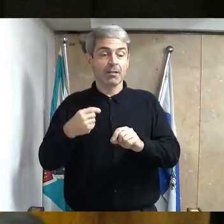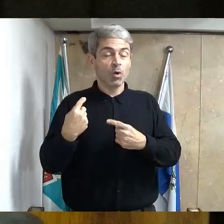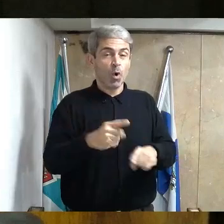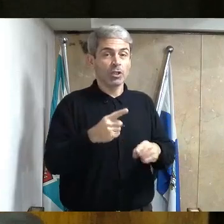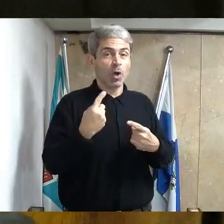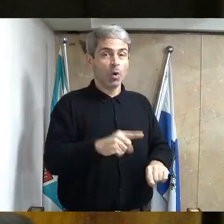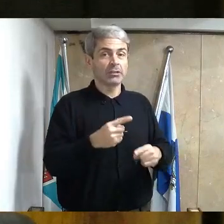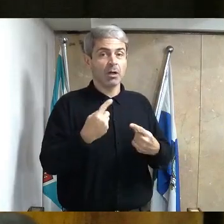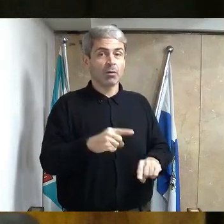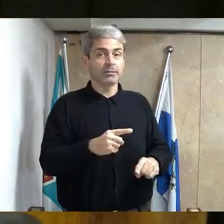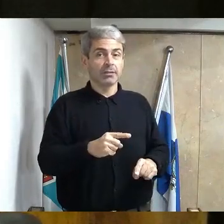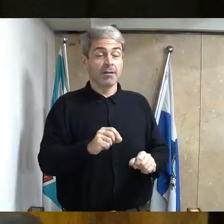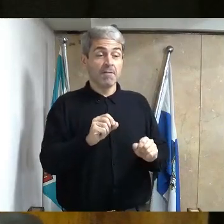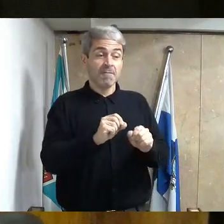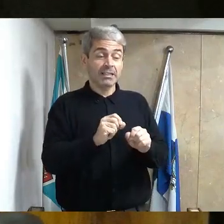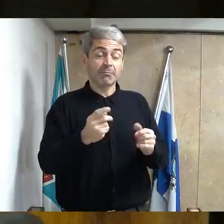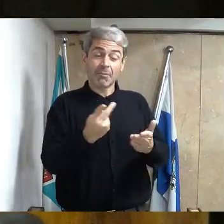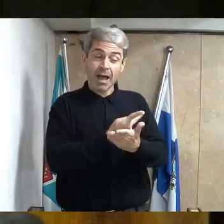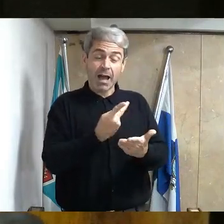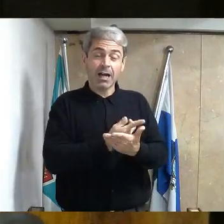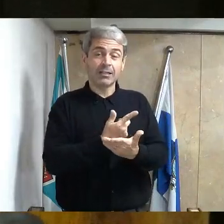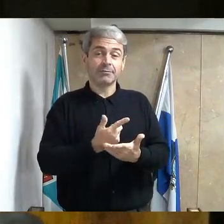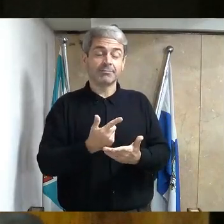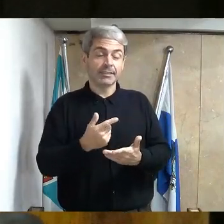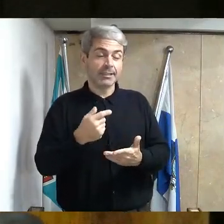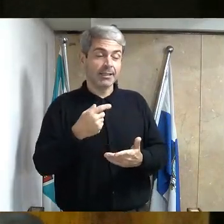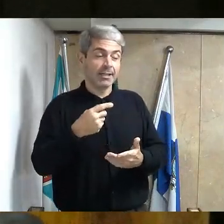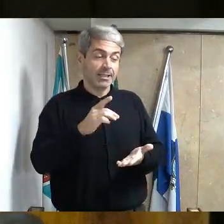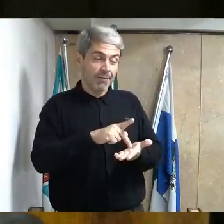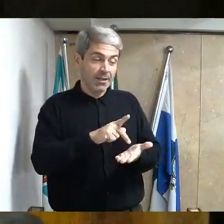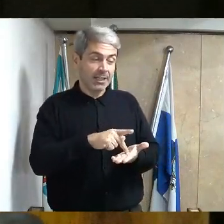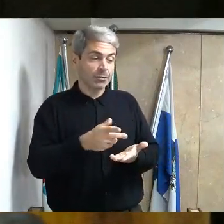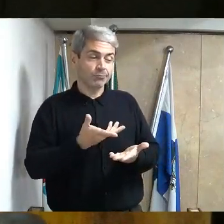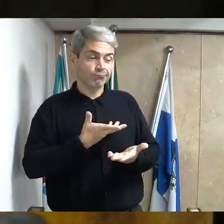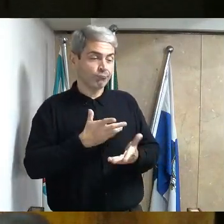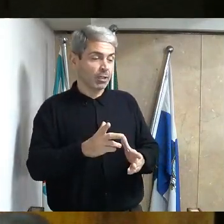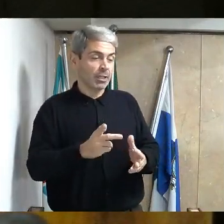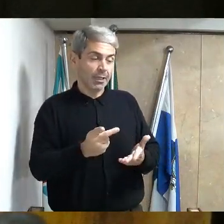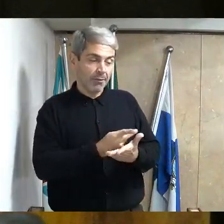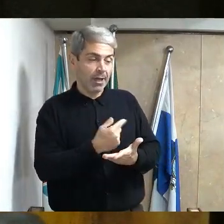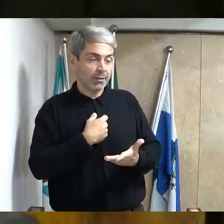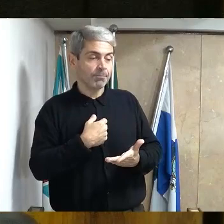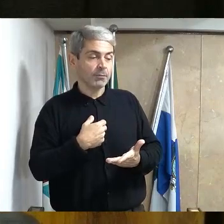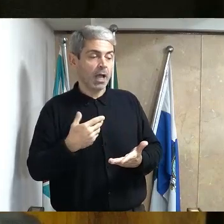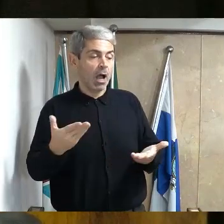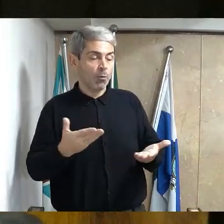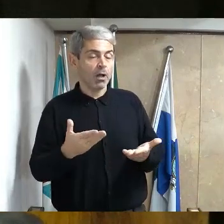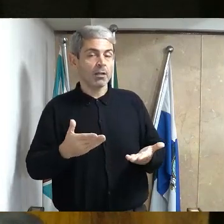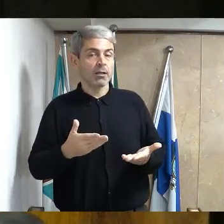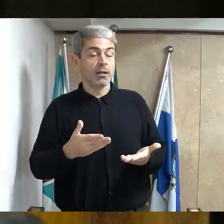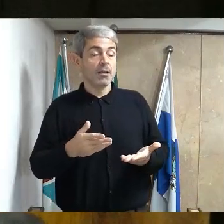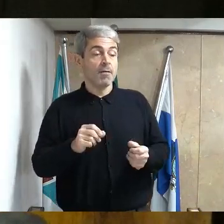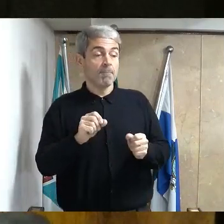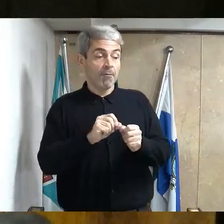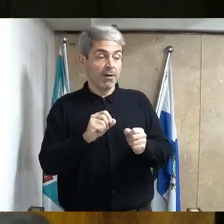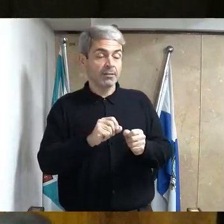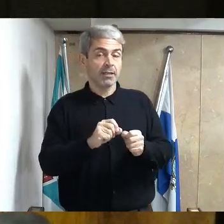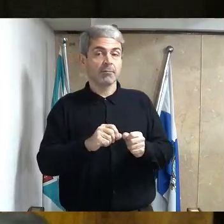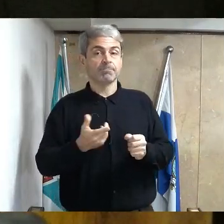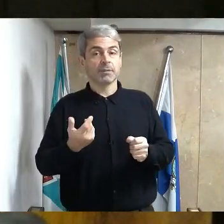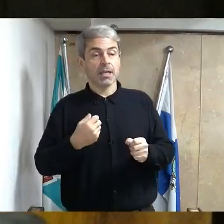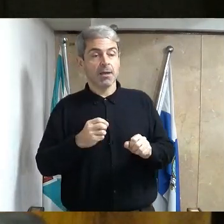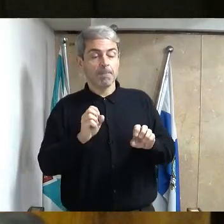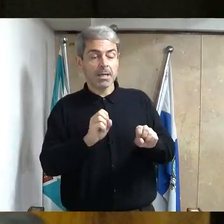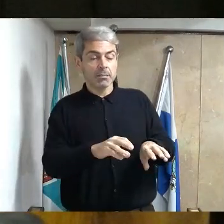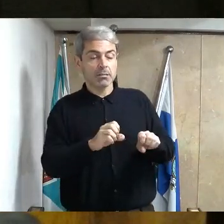esse não era o que eles queriam, que na verdade eles agora vão fazer mais blitz educativa,